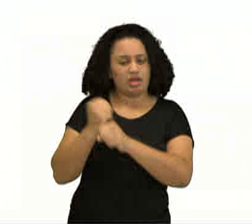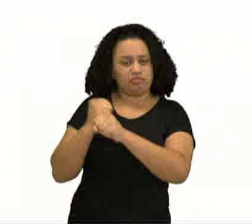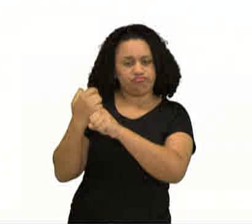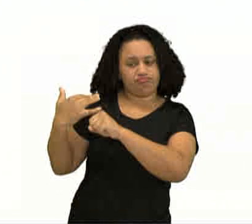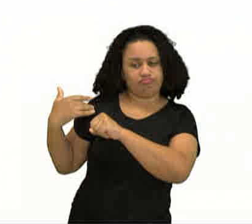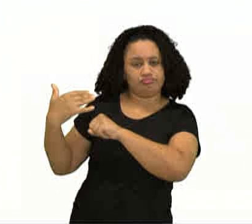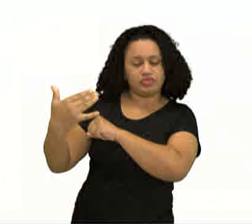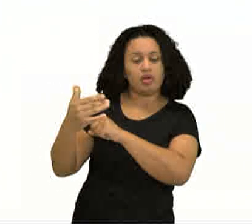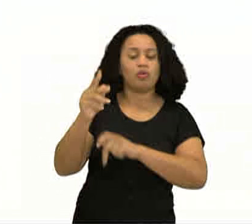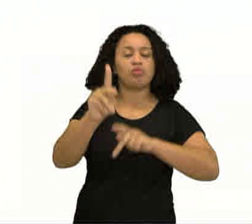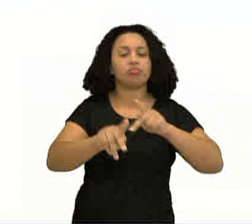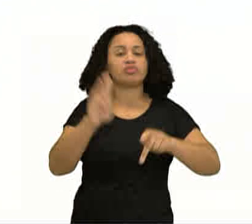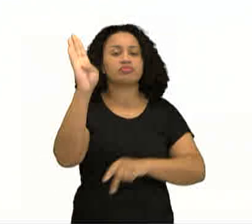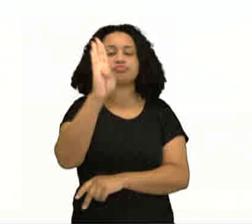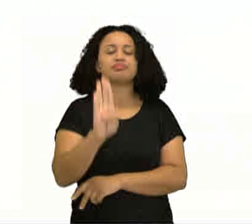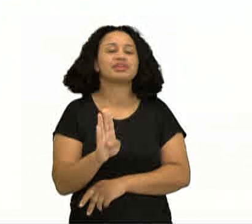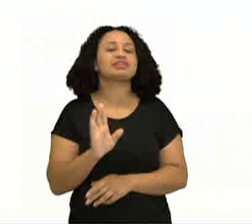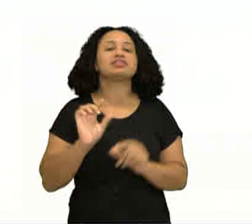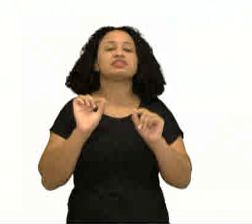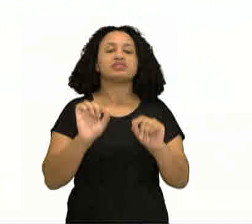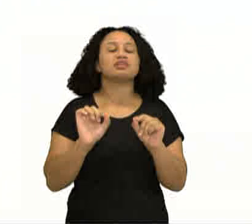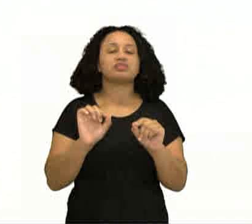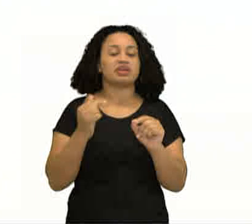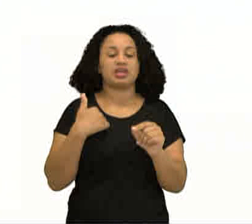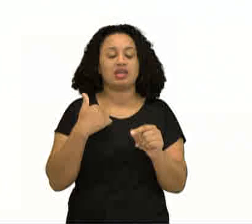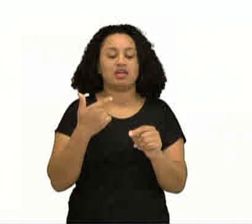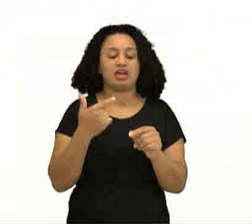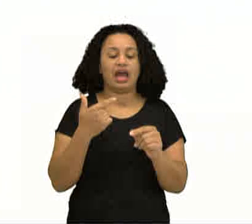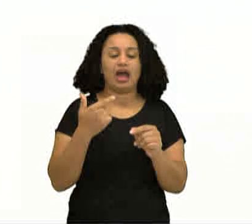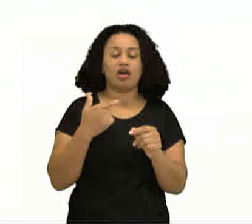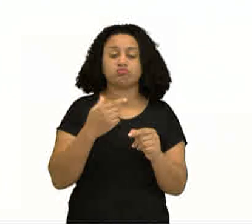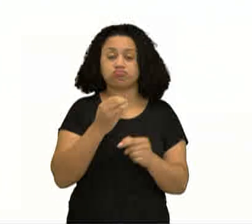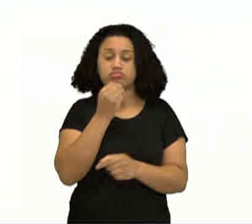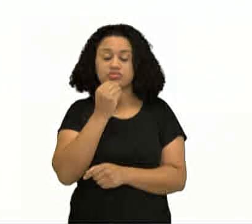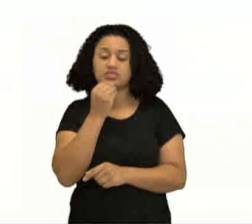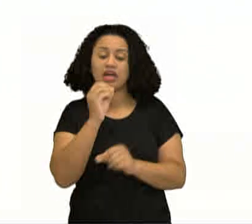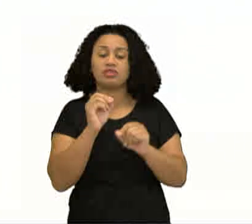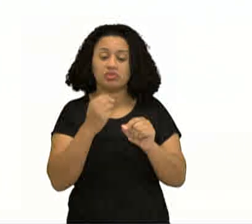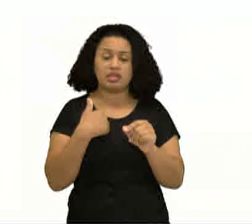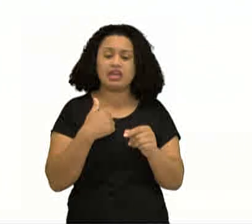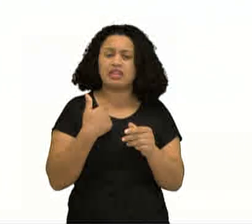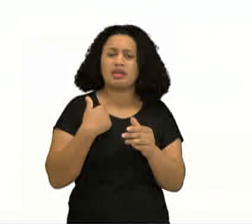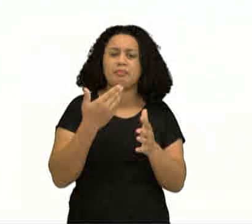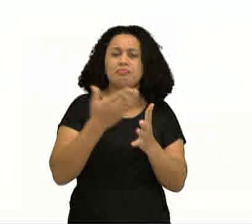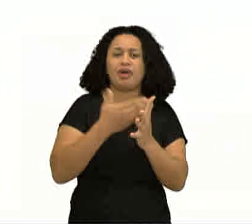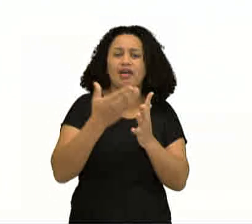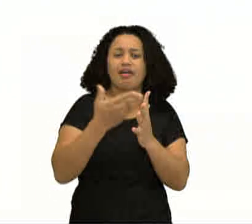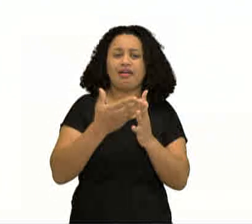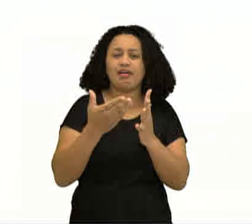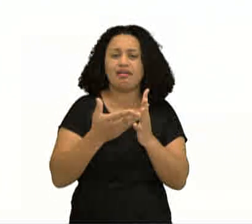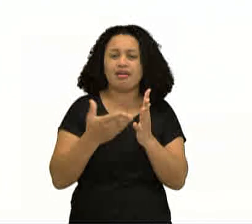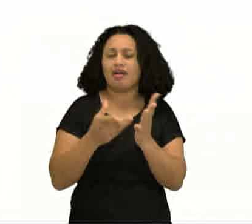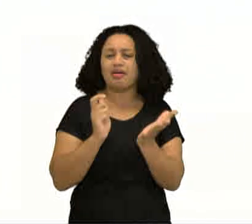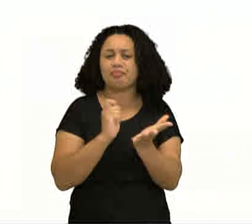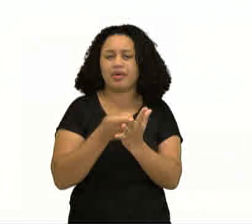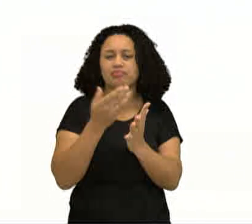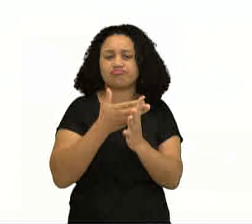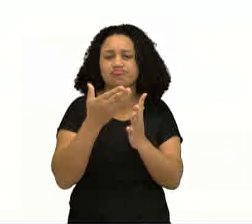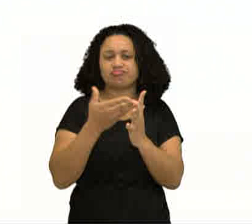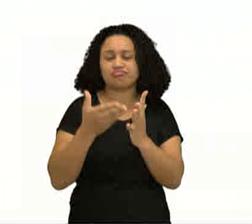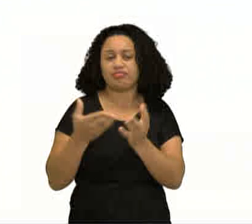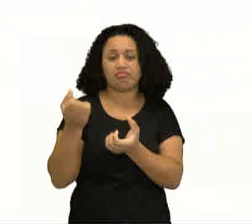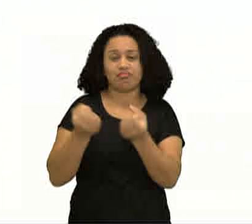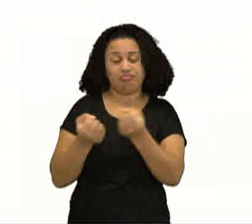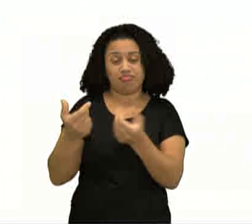povo brasileiro não perdeu a oportunidade de financiamento de automóveis, fazendo